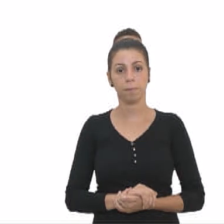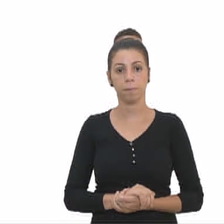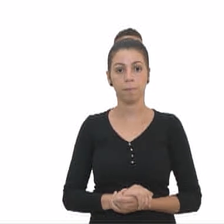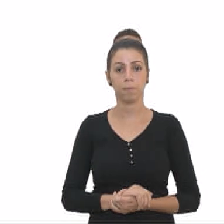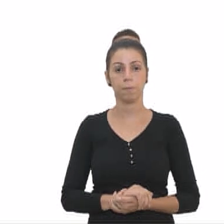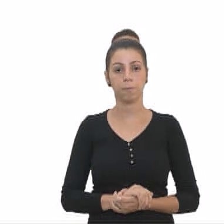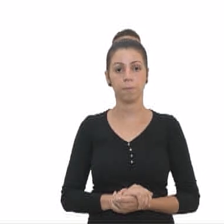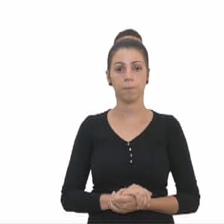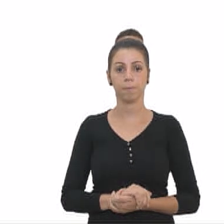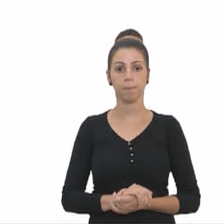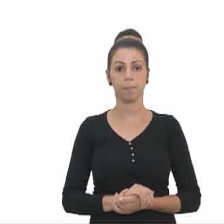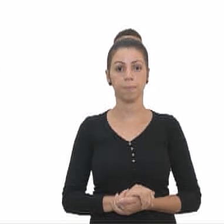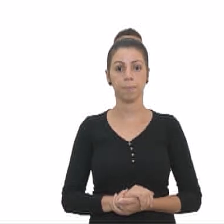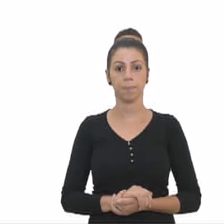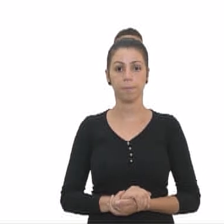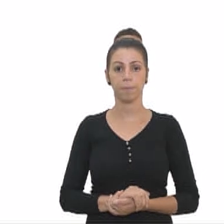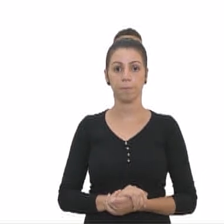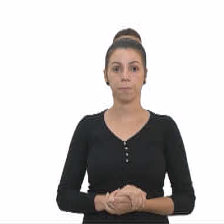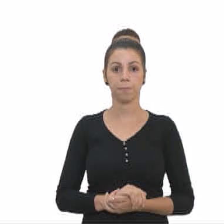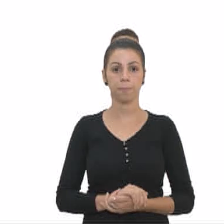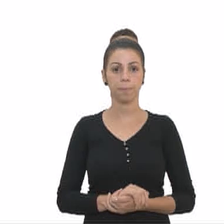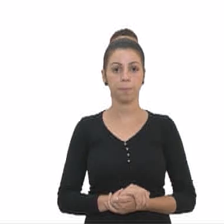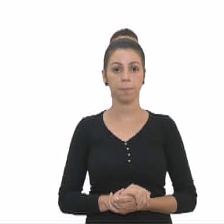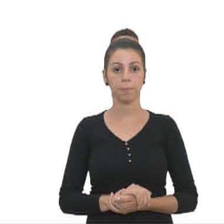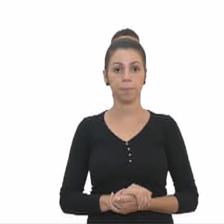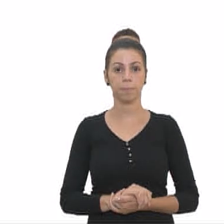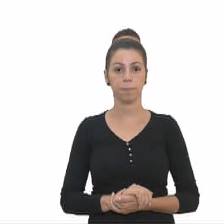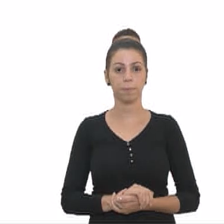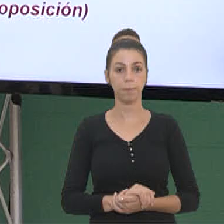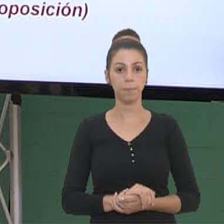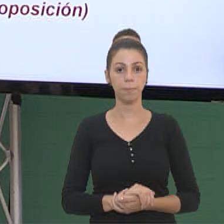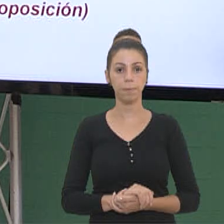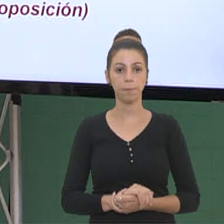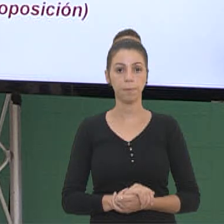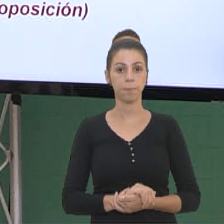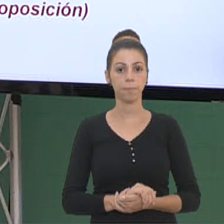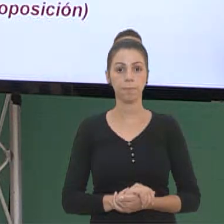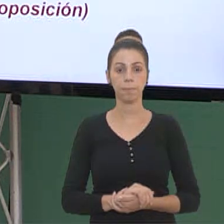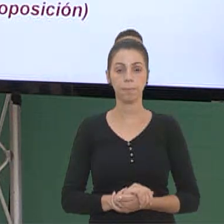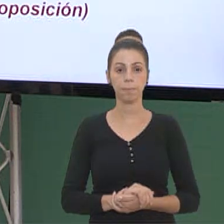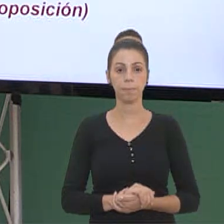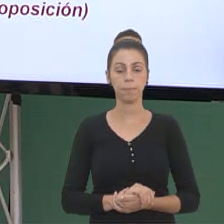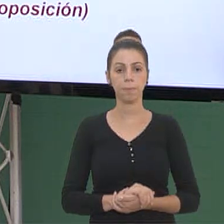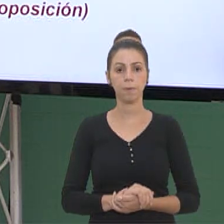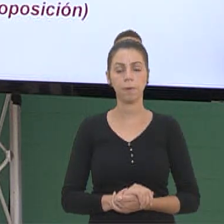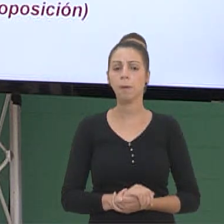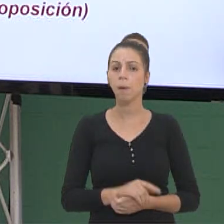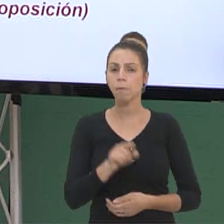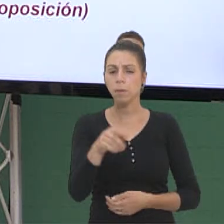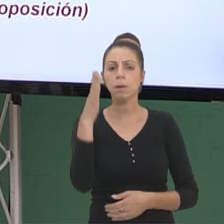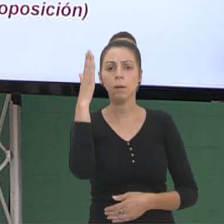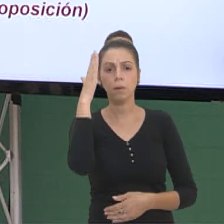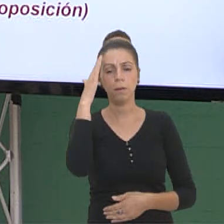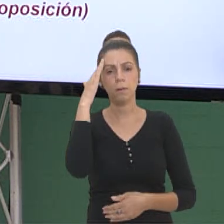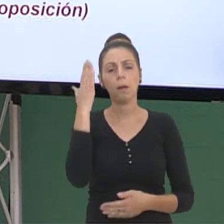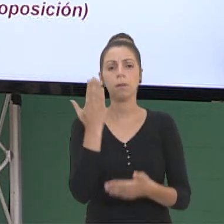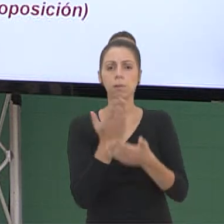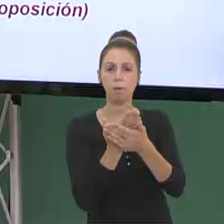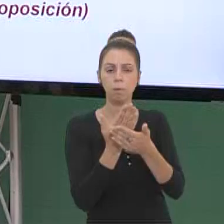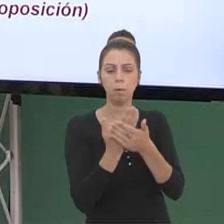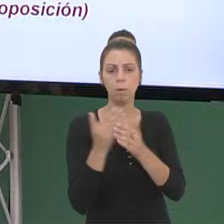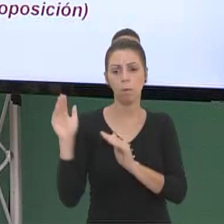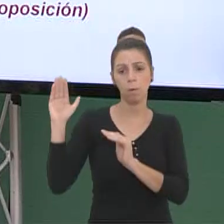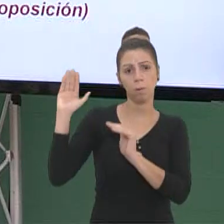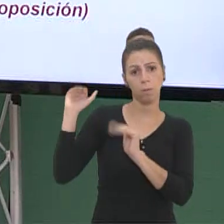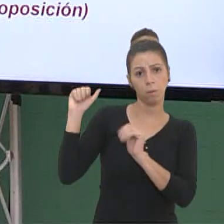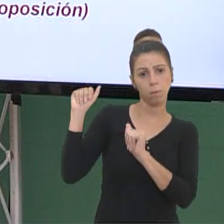reír, detener-se, andar, ir-se, regressar. Para você que já estudou espanhol